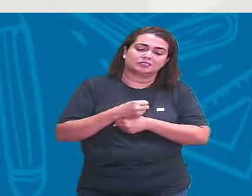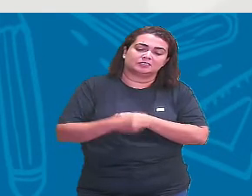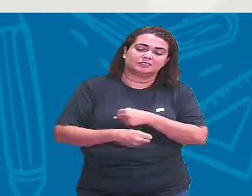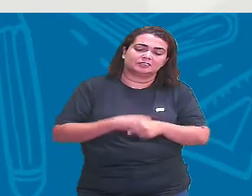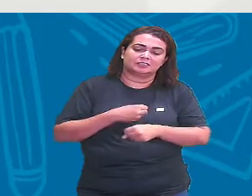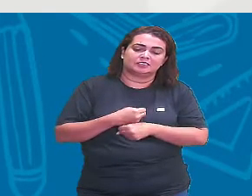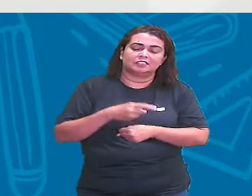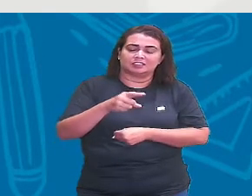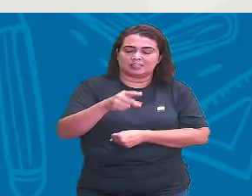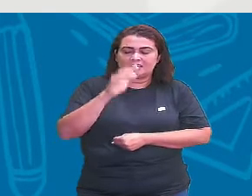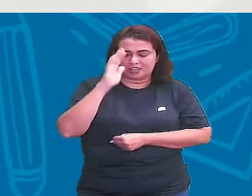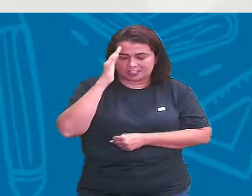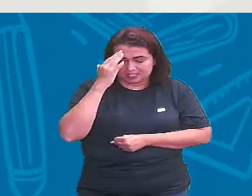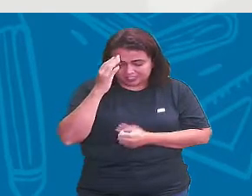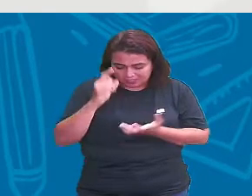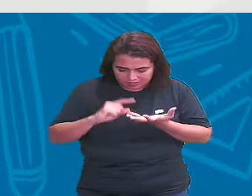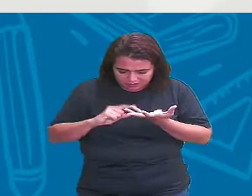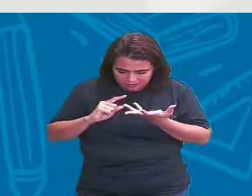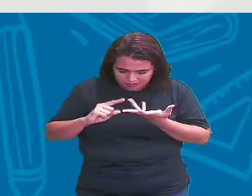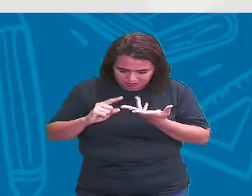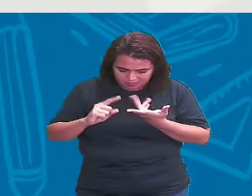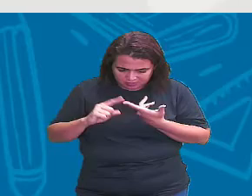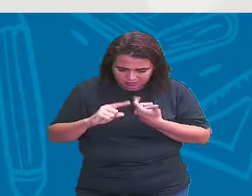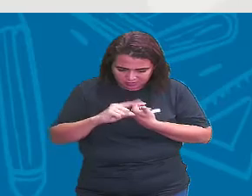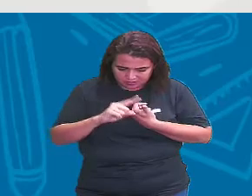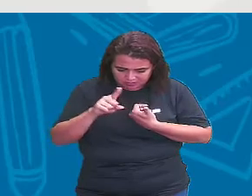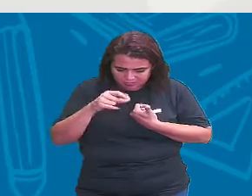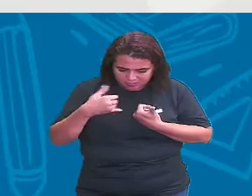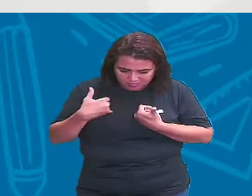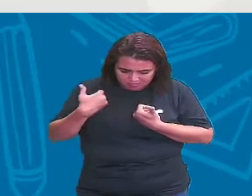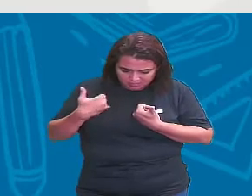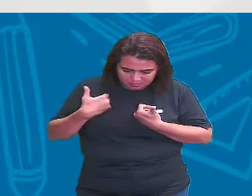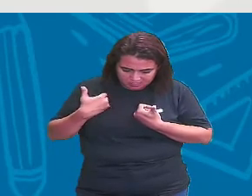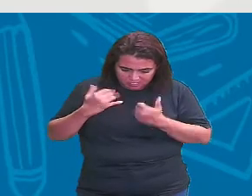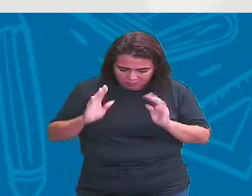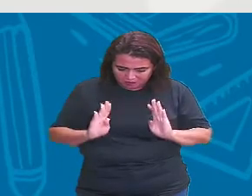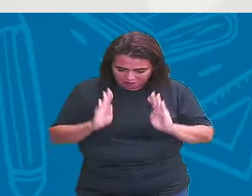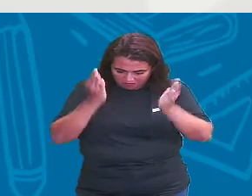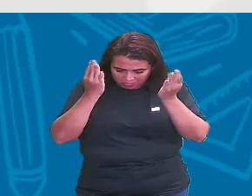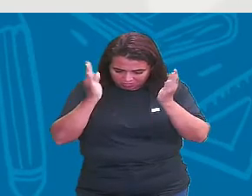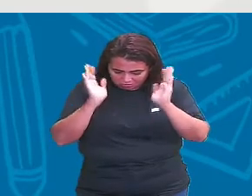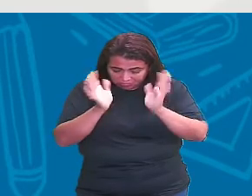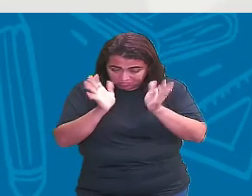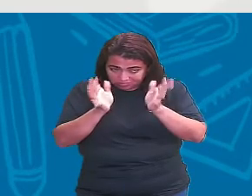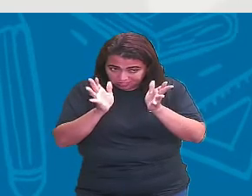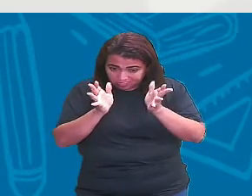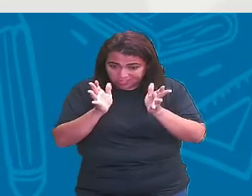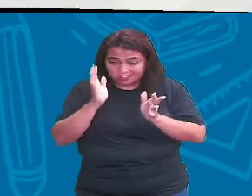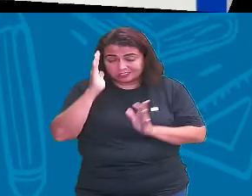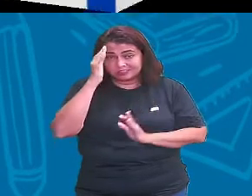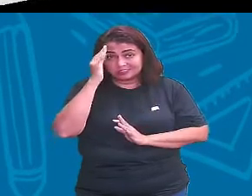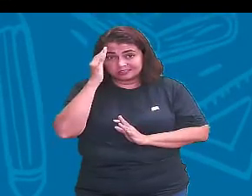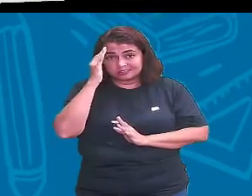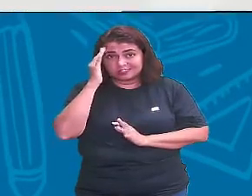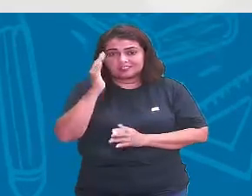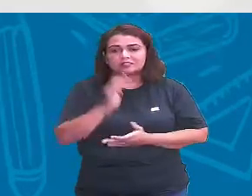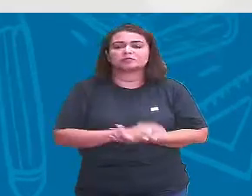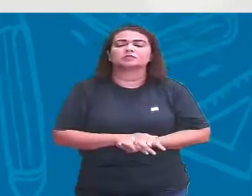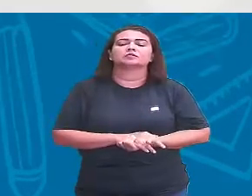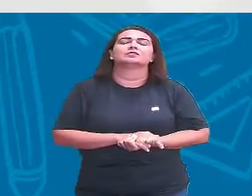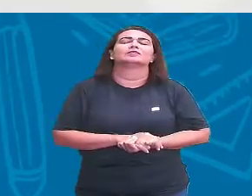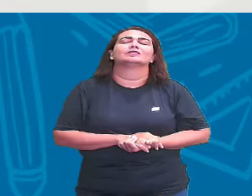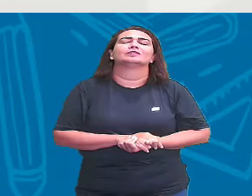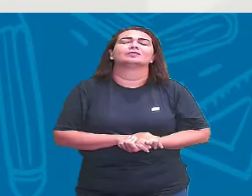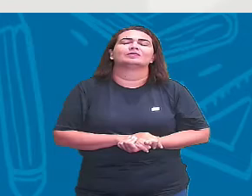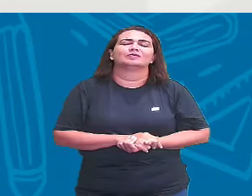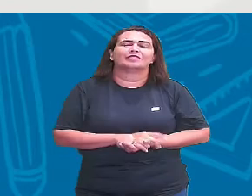já vai conseguir contar quantos aniversários, quantas festas de aniversários eu já tive. Entenderam? Essa é uma